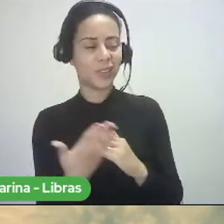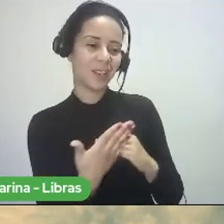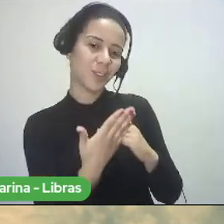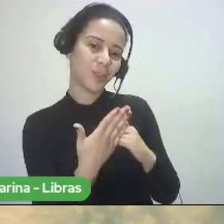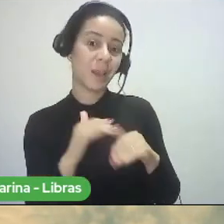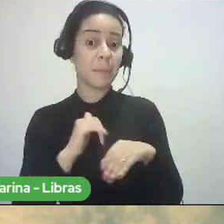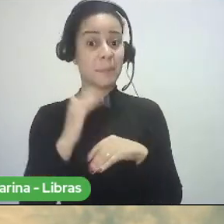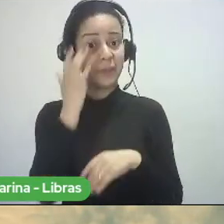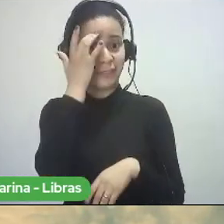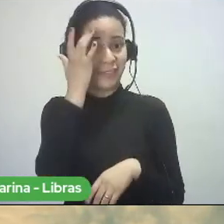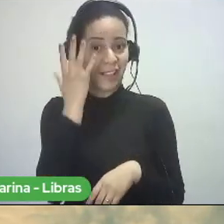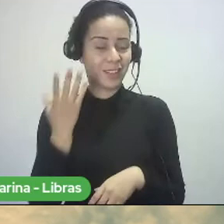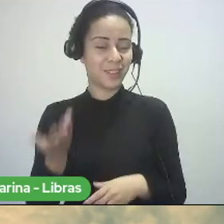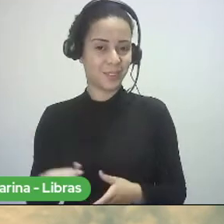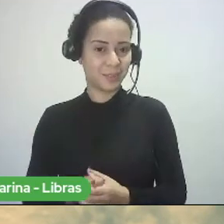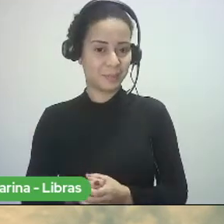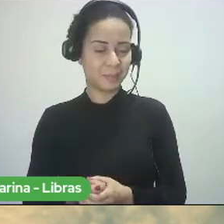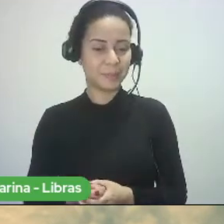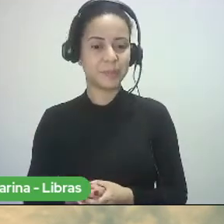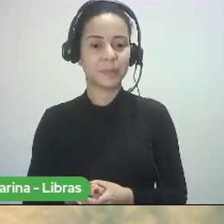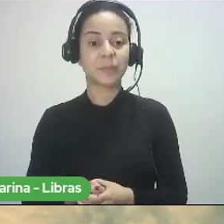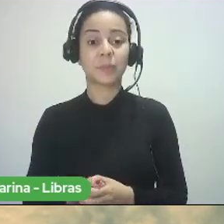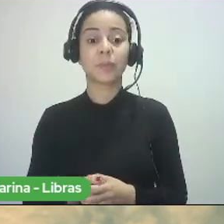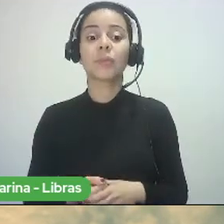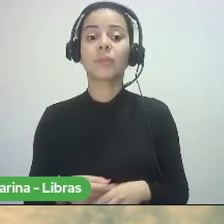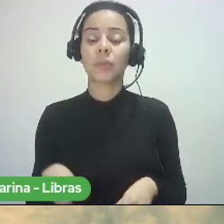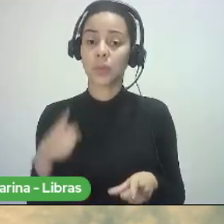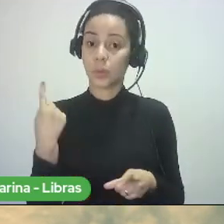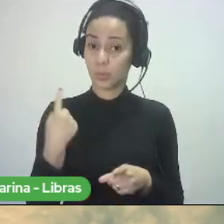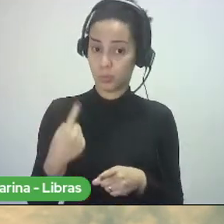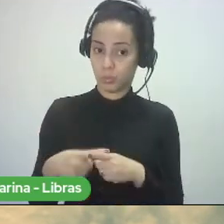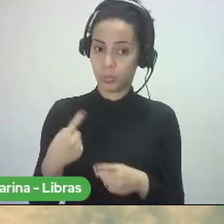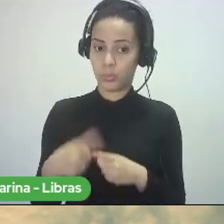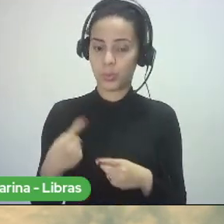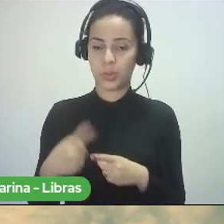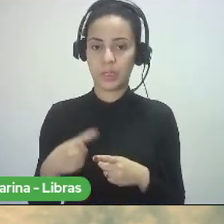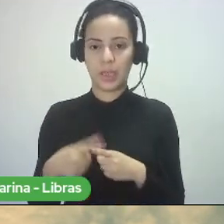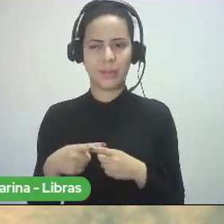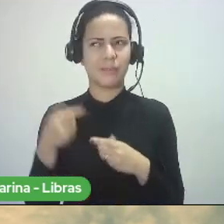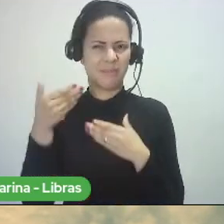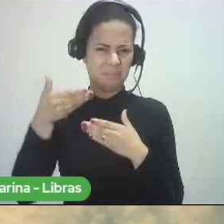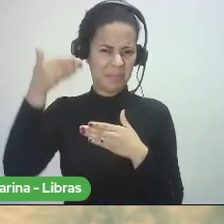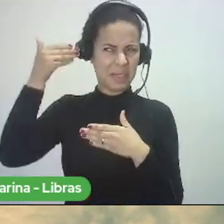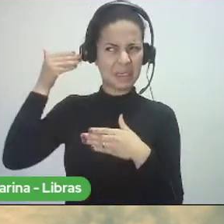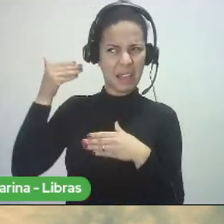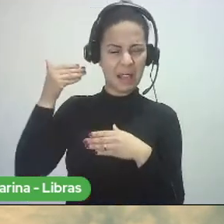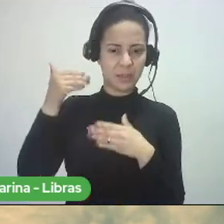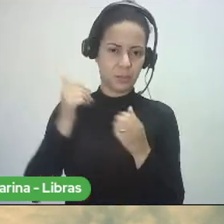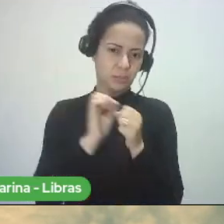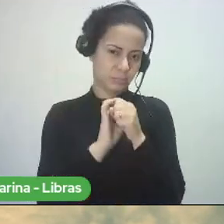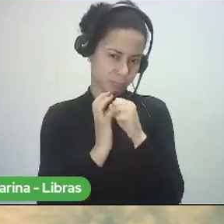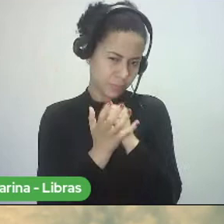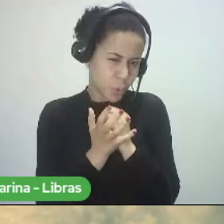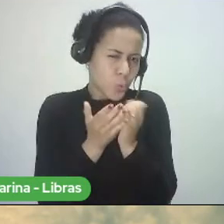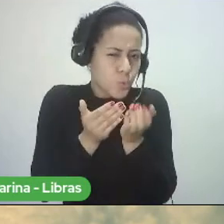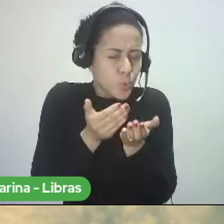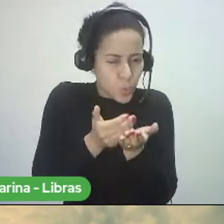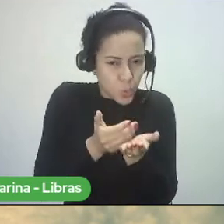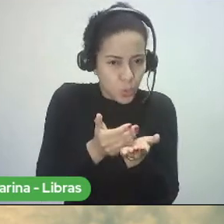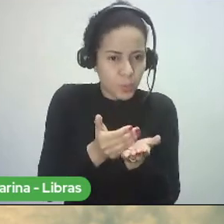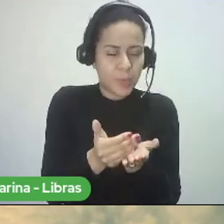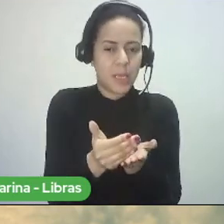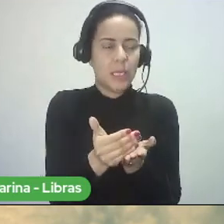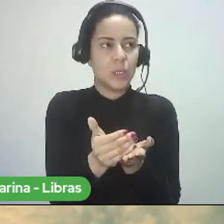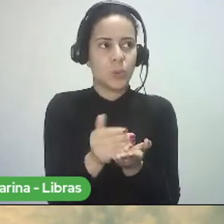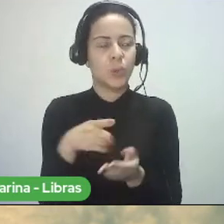tá? Que já desde o início lá da pandemia, Sixel, quando a gente começou